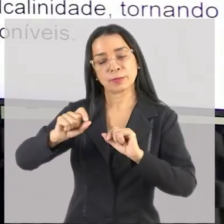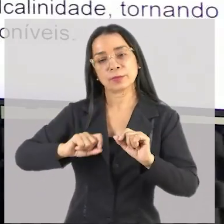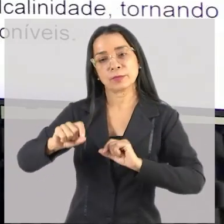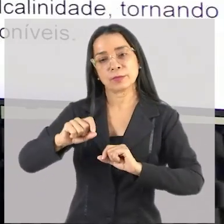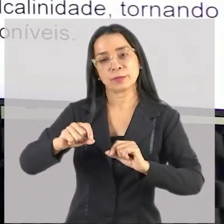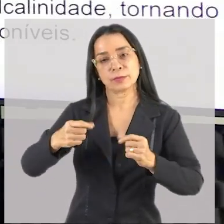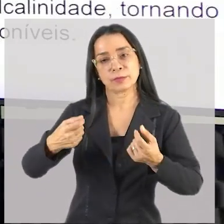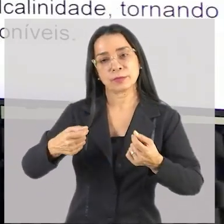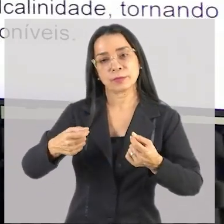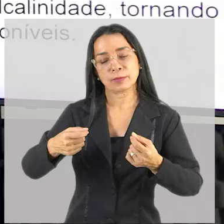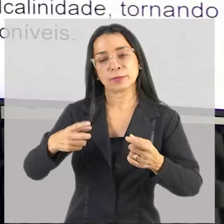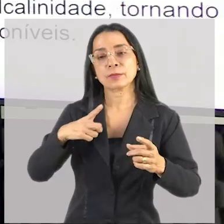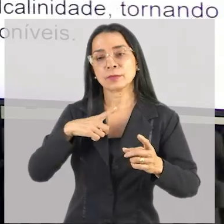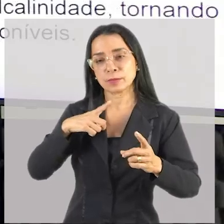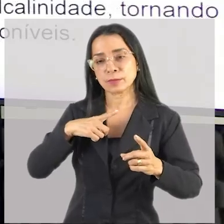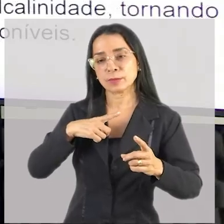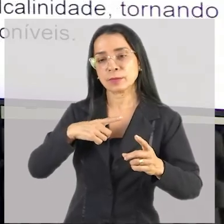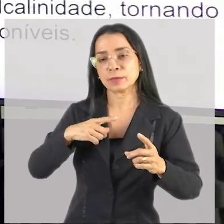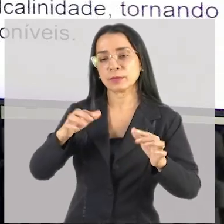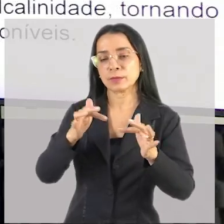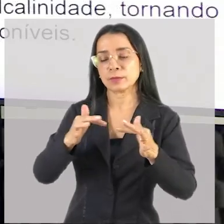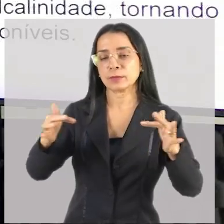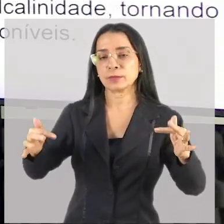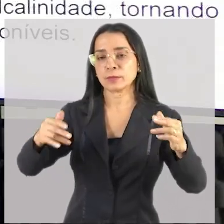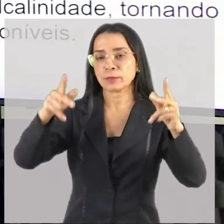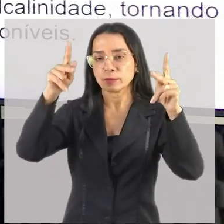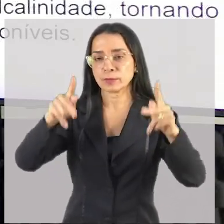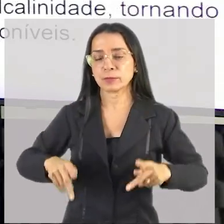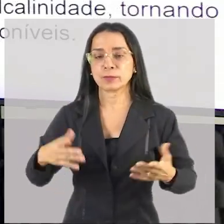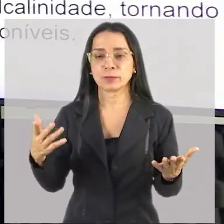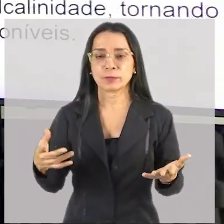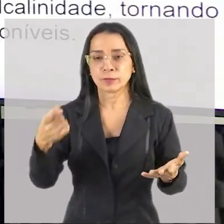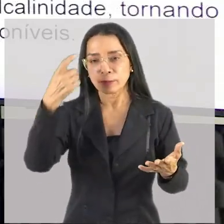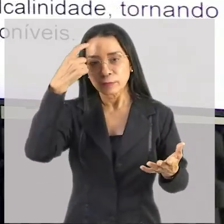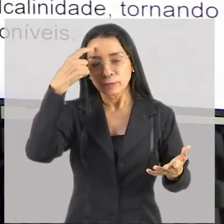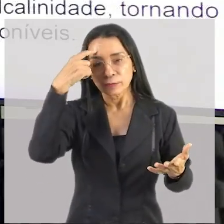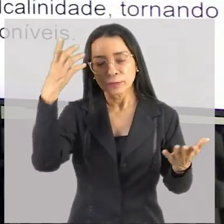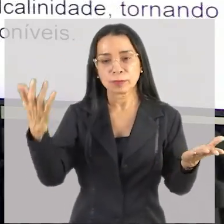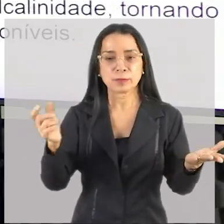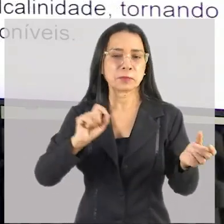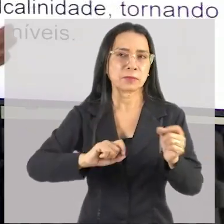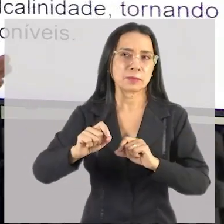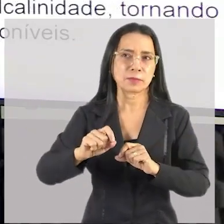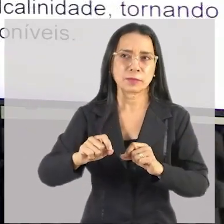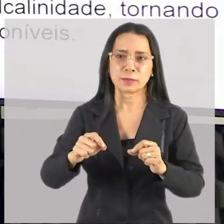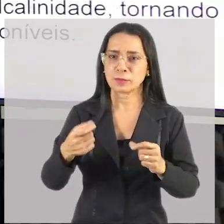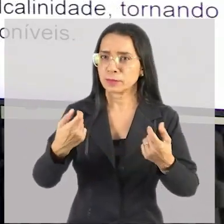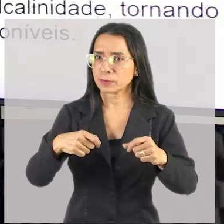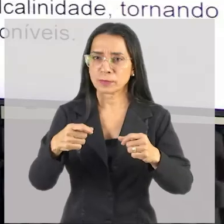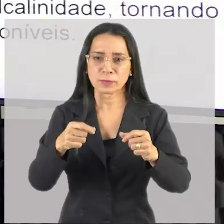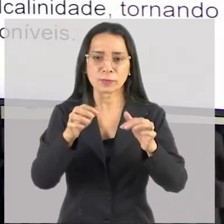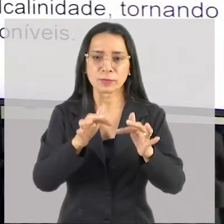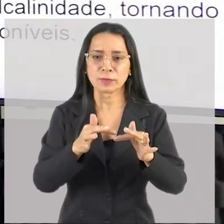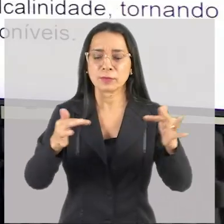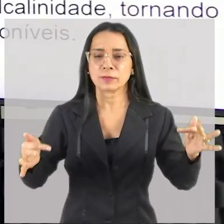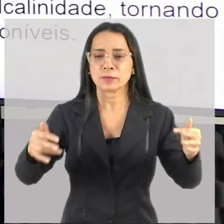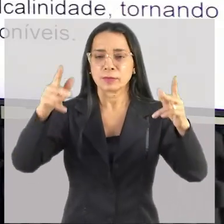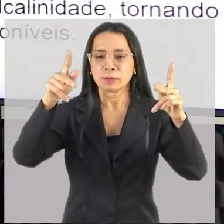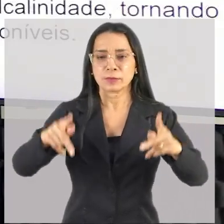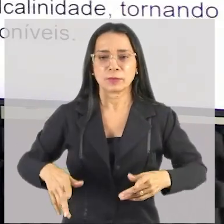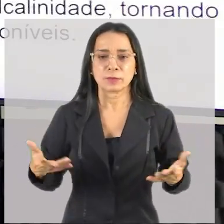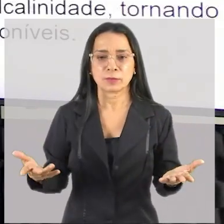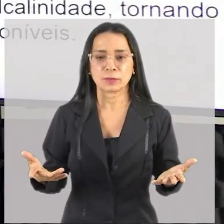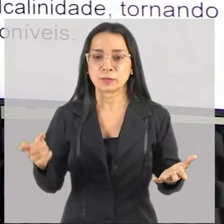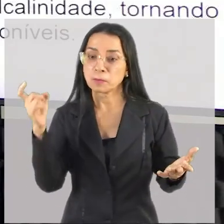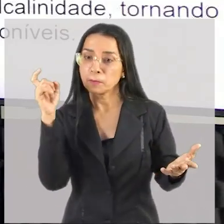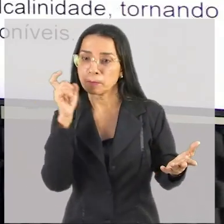Essa ideia que você não precisa de tabela para que você possa desenvolver, isso é a maior mentira do mundo quando você está dentro das provas de